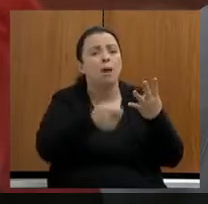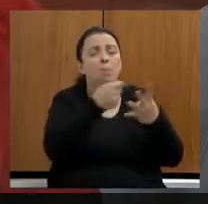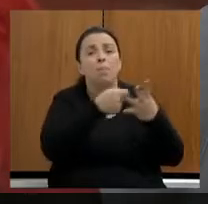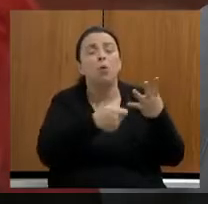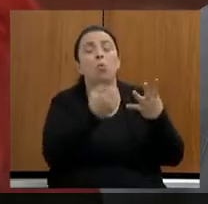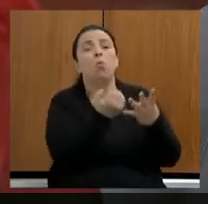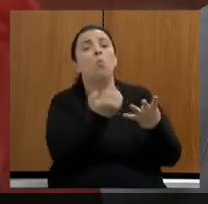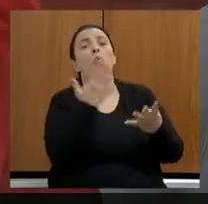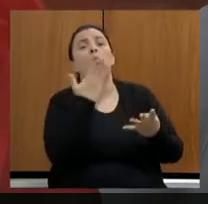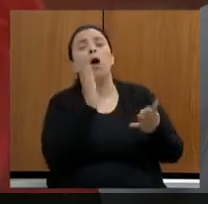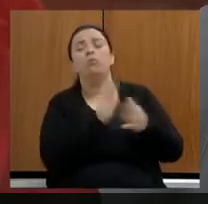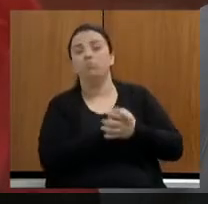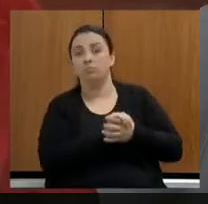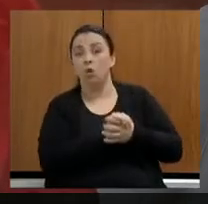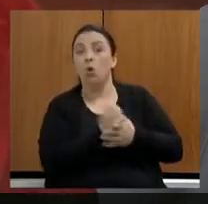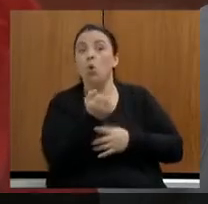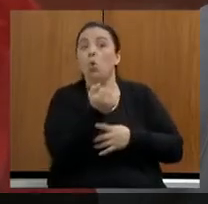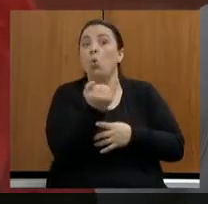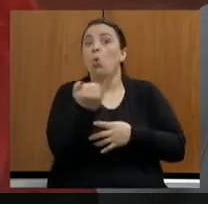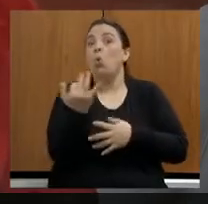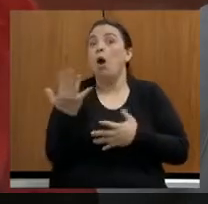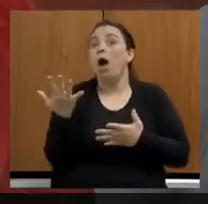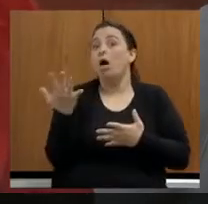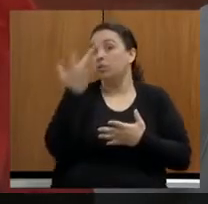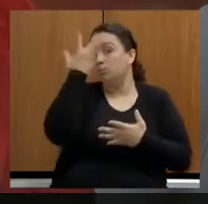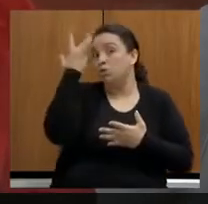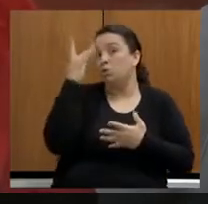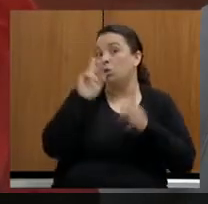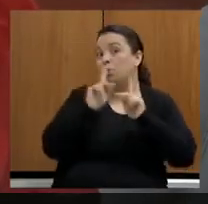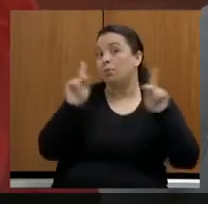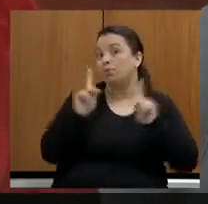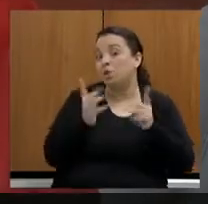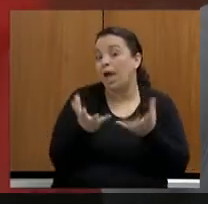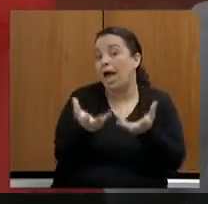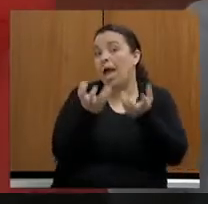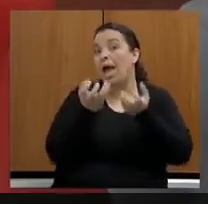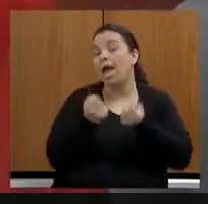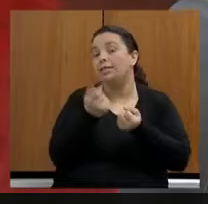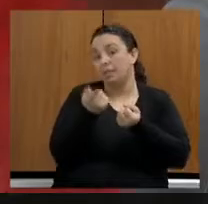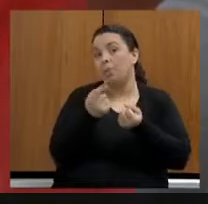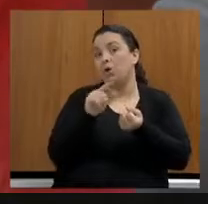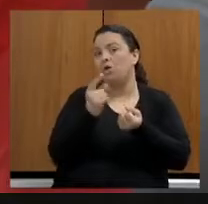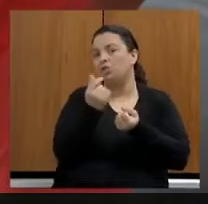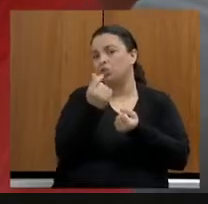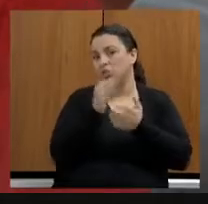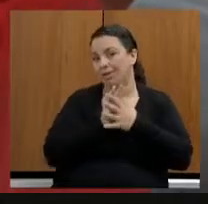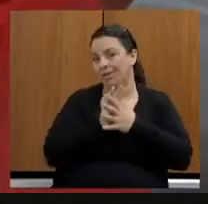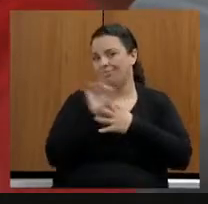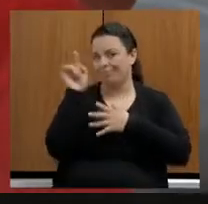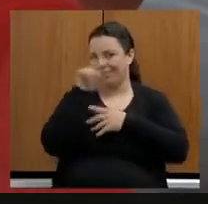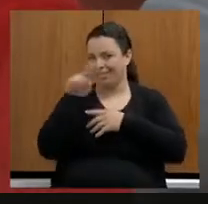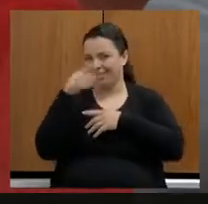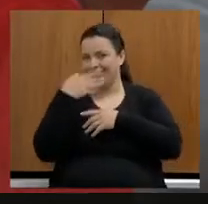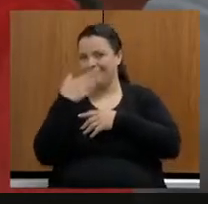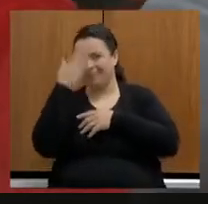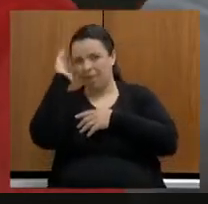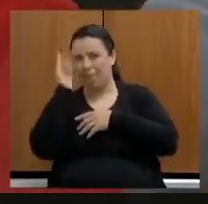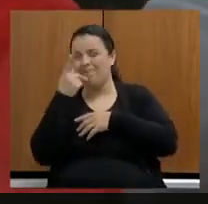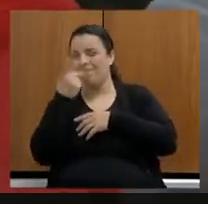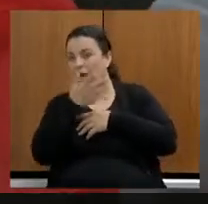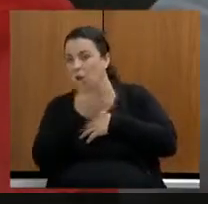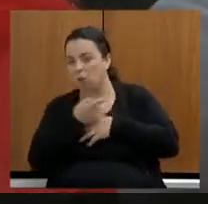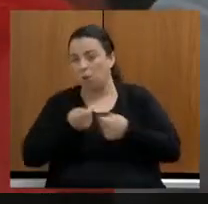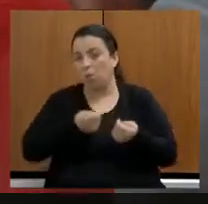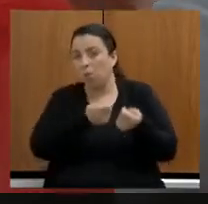da educação essa ajuda foi paga lá no contracheque das professoras conforme o governador Zema anunciou me